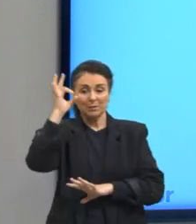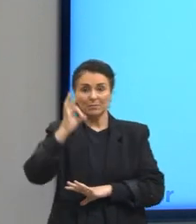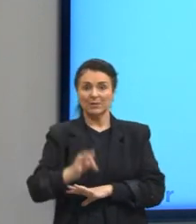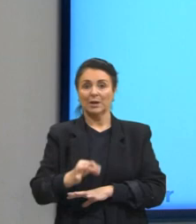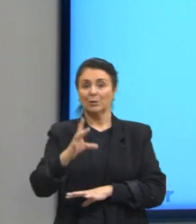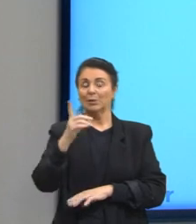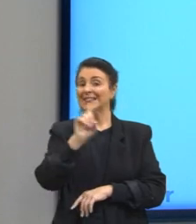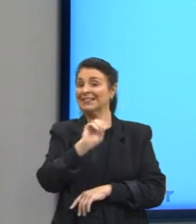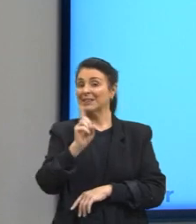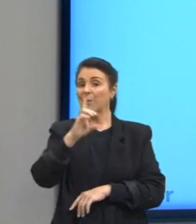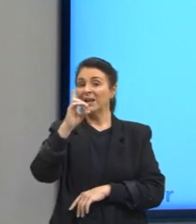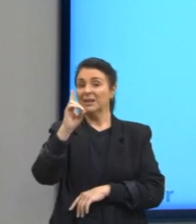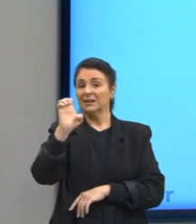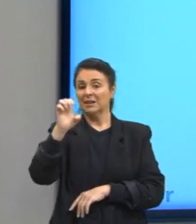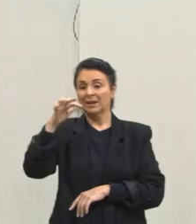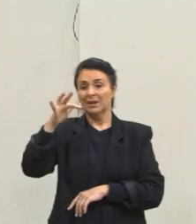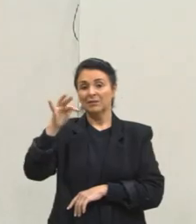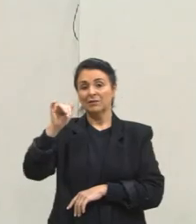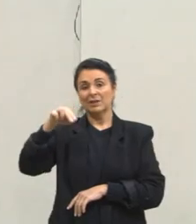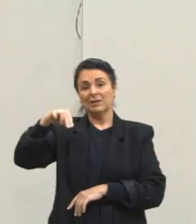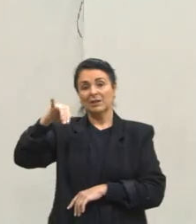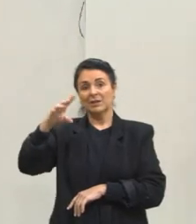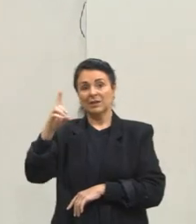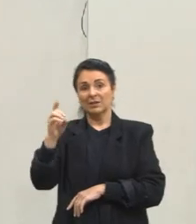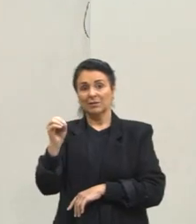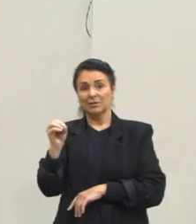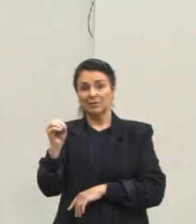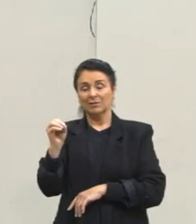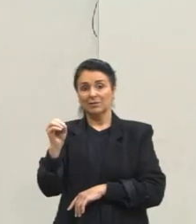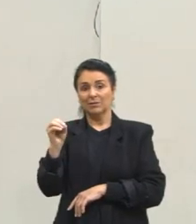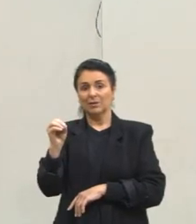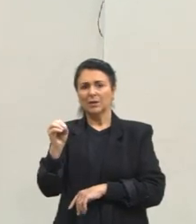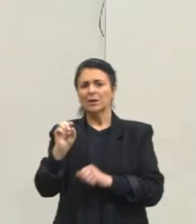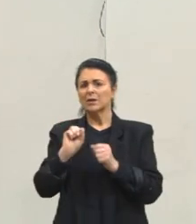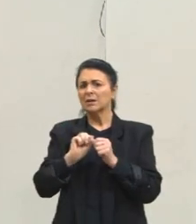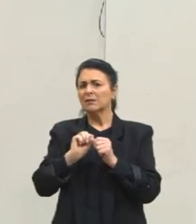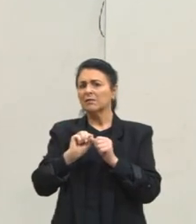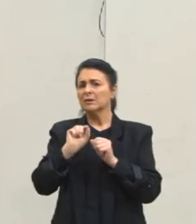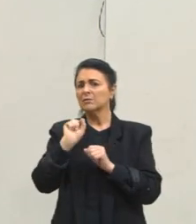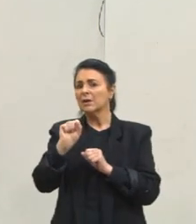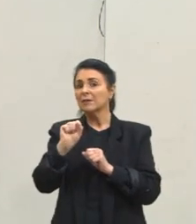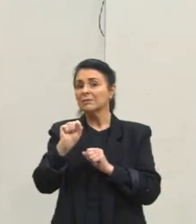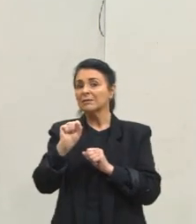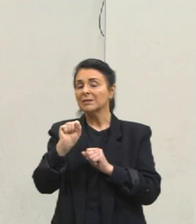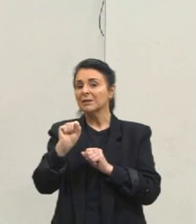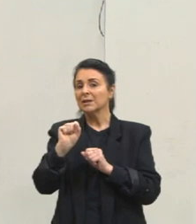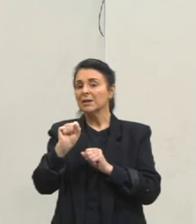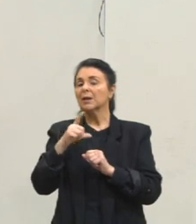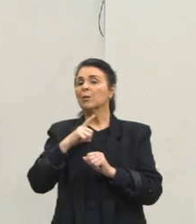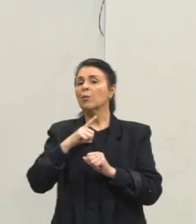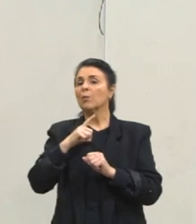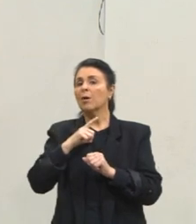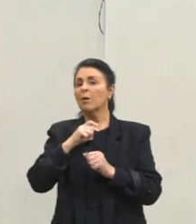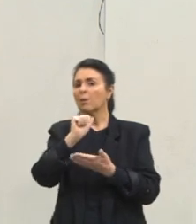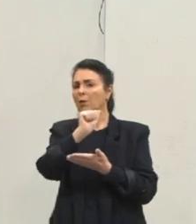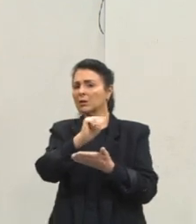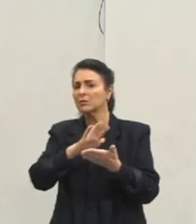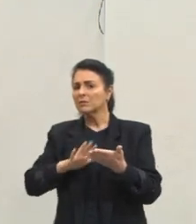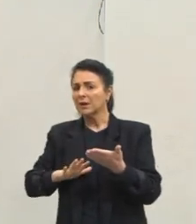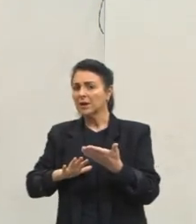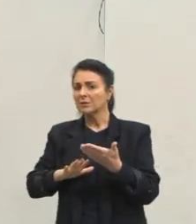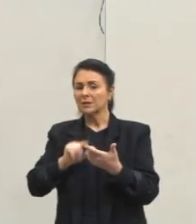e ele vai fazer a substantivação de alguns termos